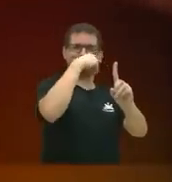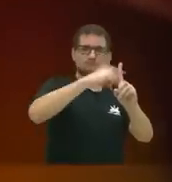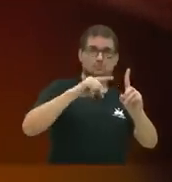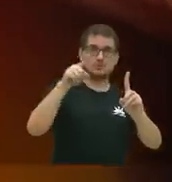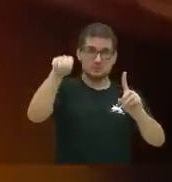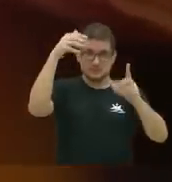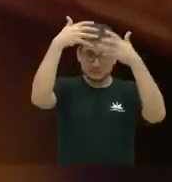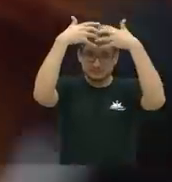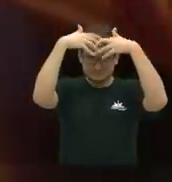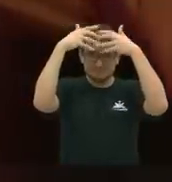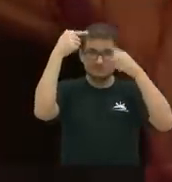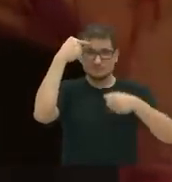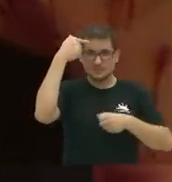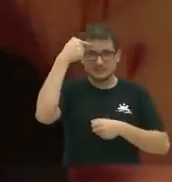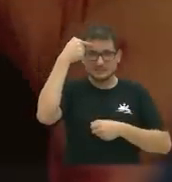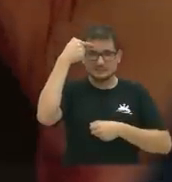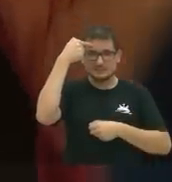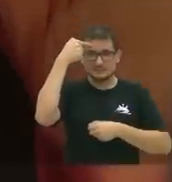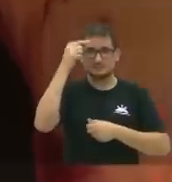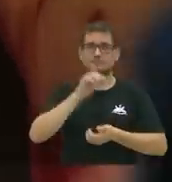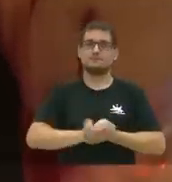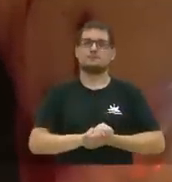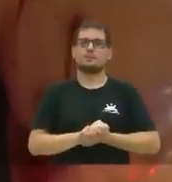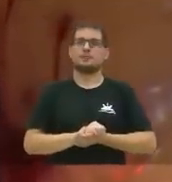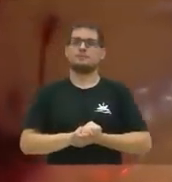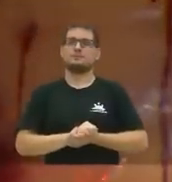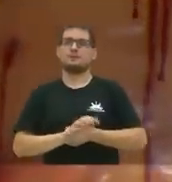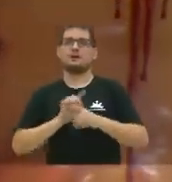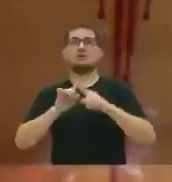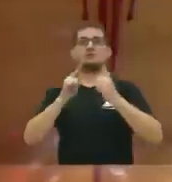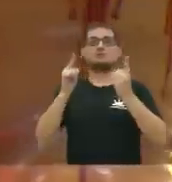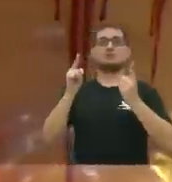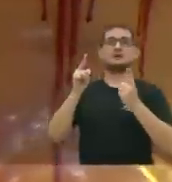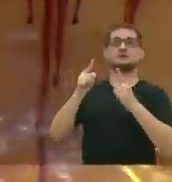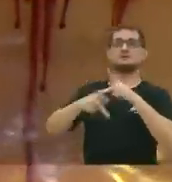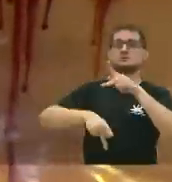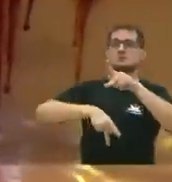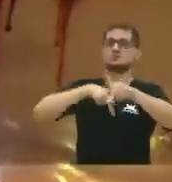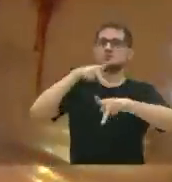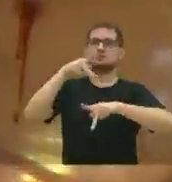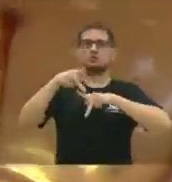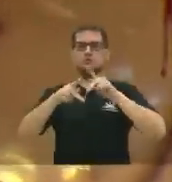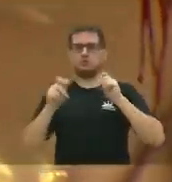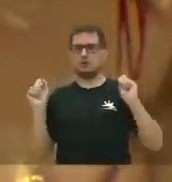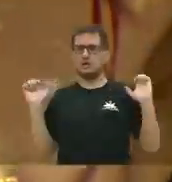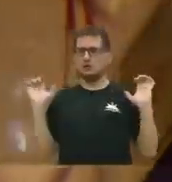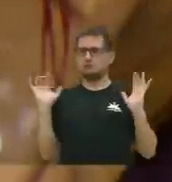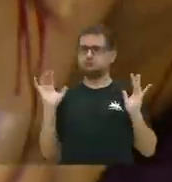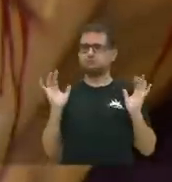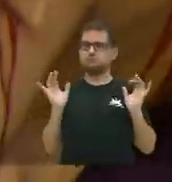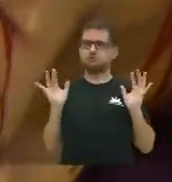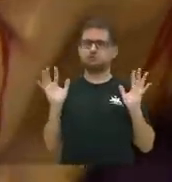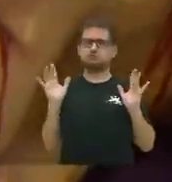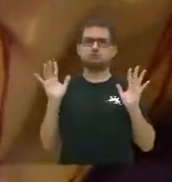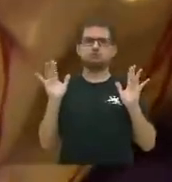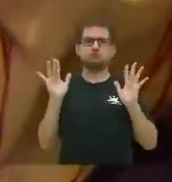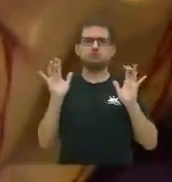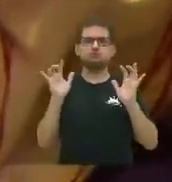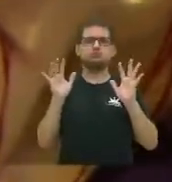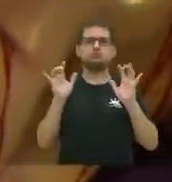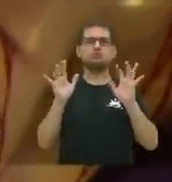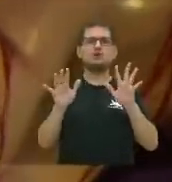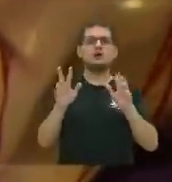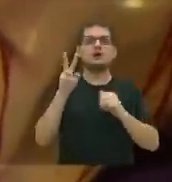pensa. Mas o povo se acercava para